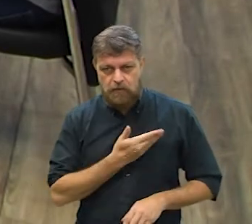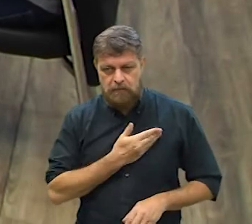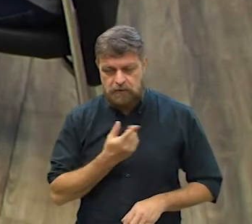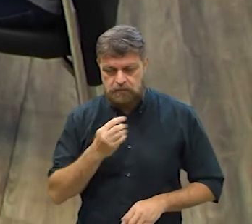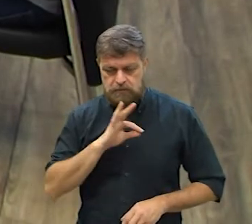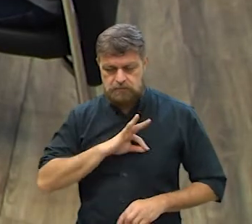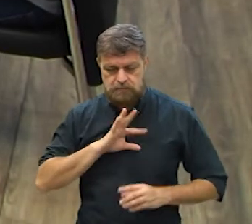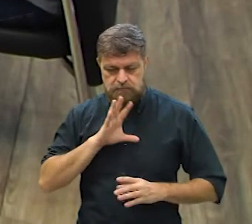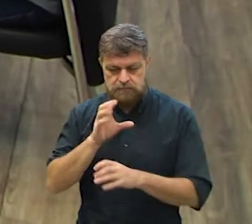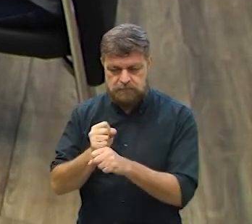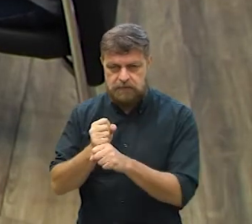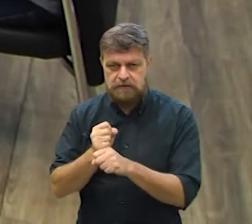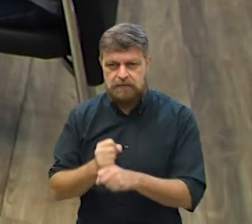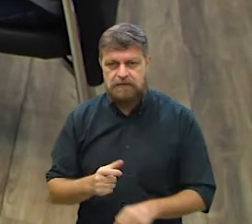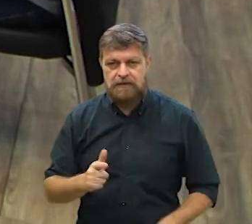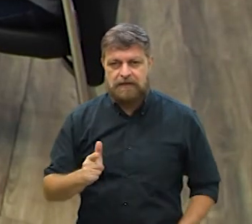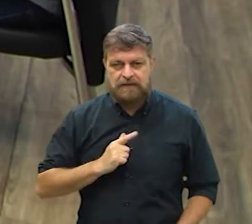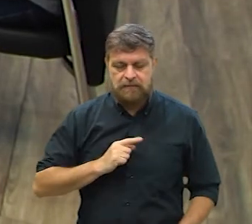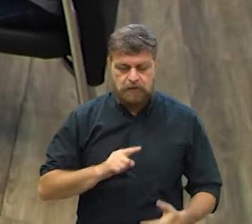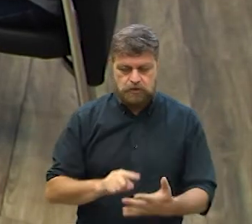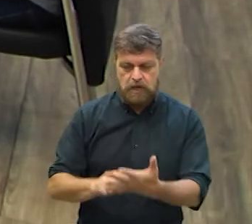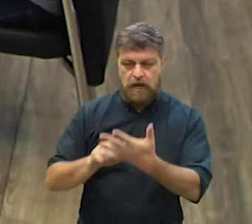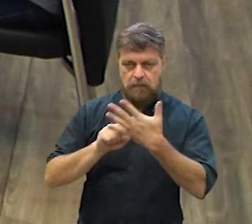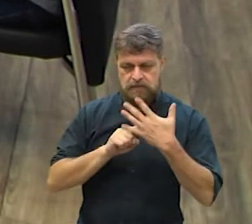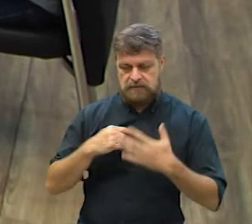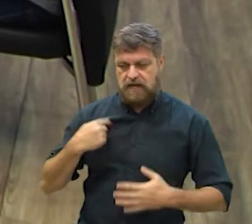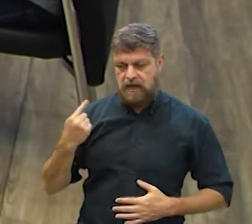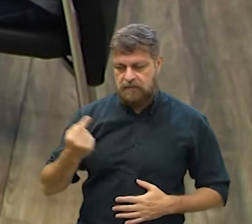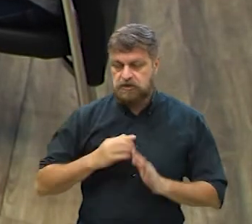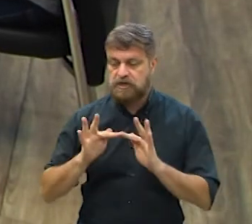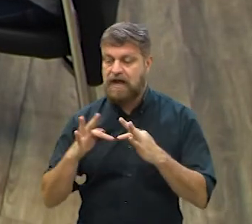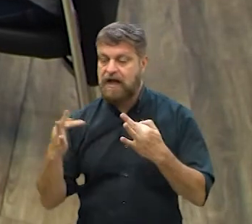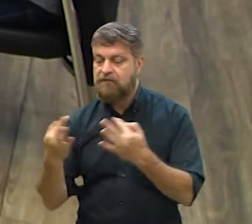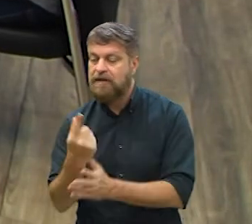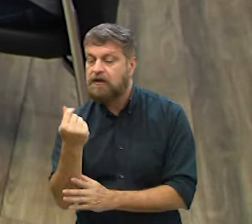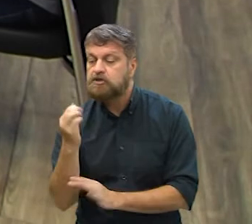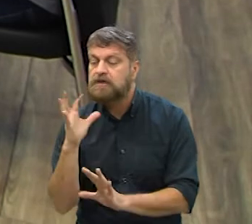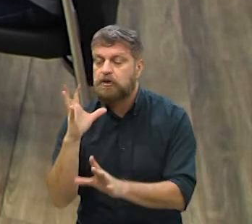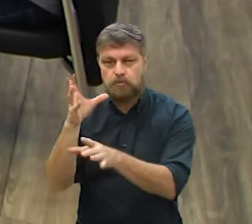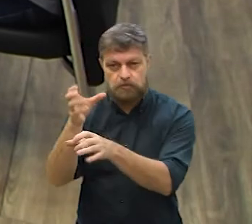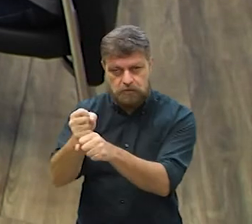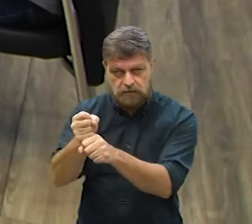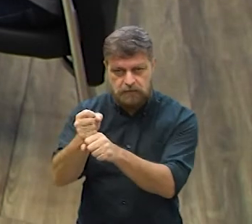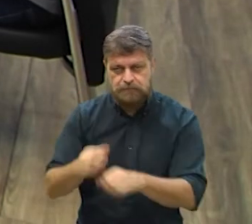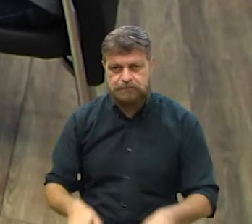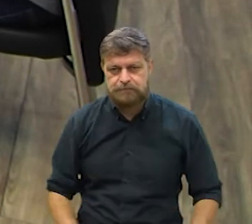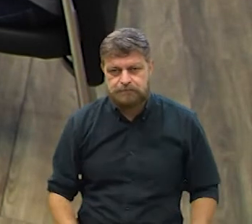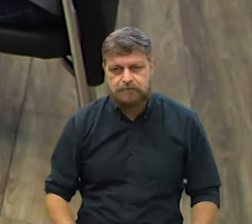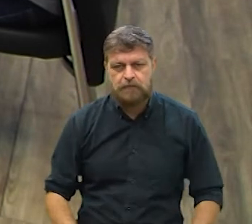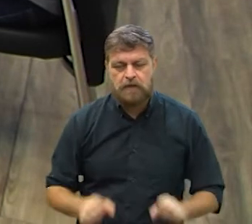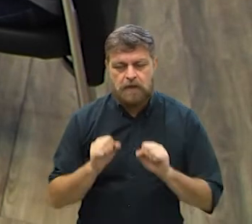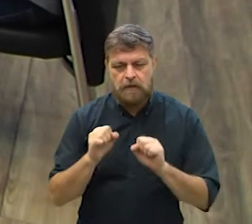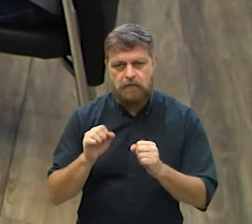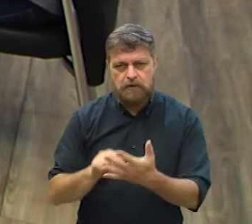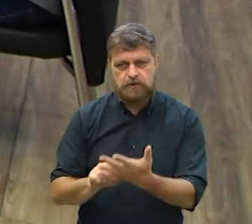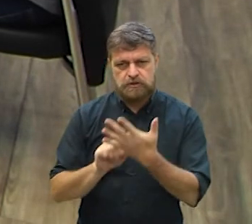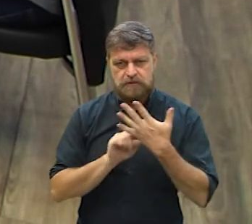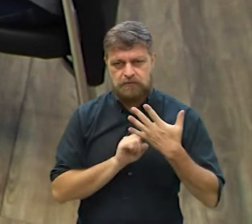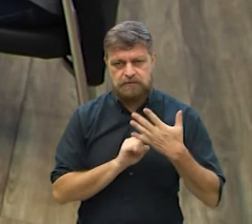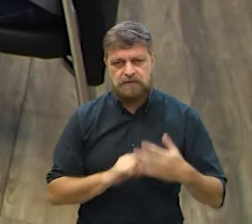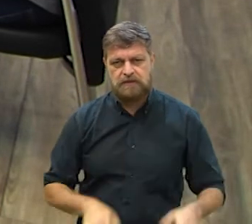Ela pode demonstrar uma composição de renda familiar, tá? Ela pode demonstrar,